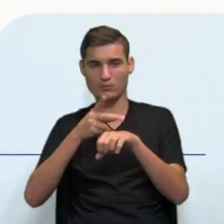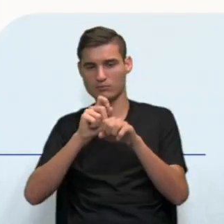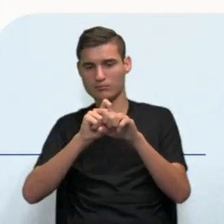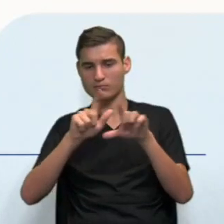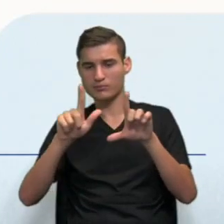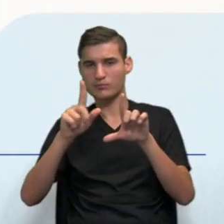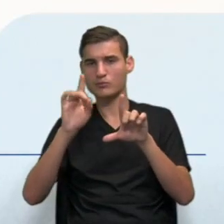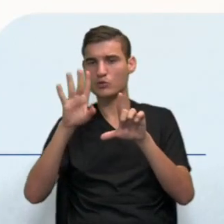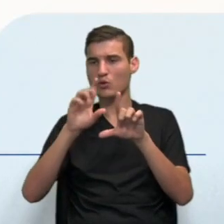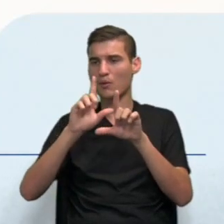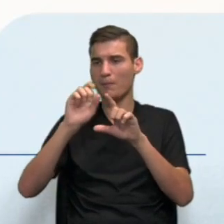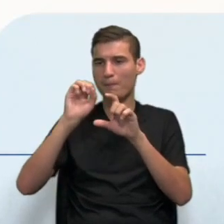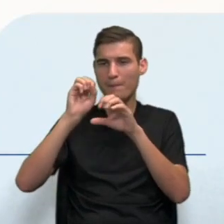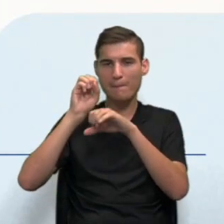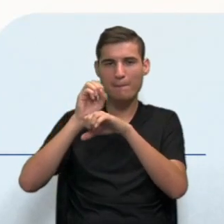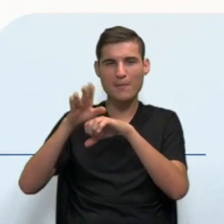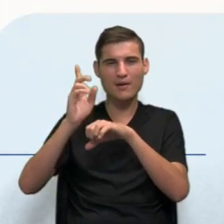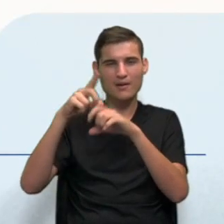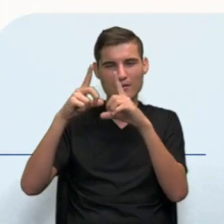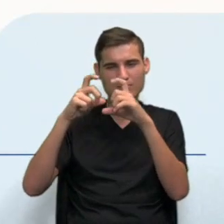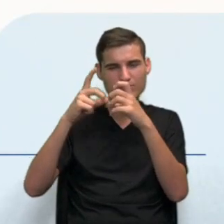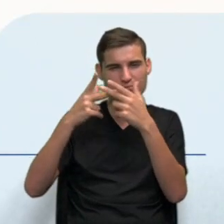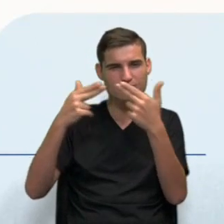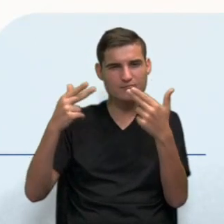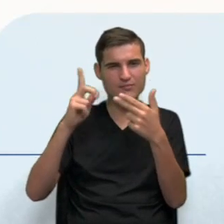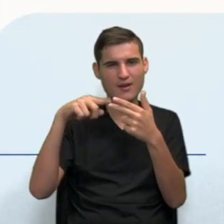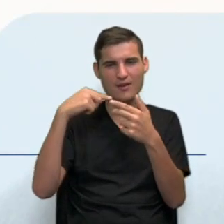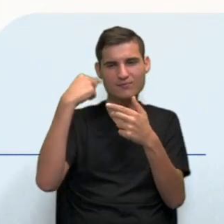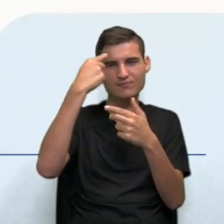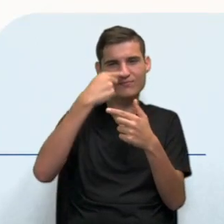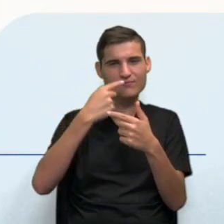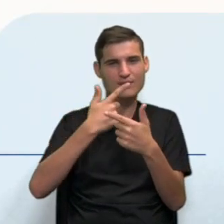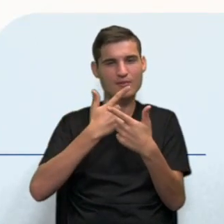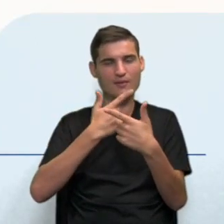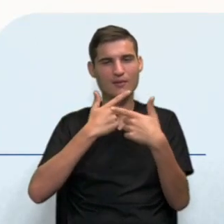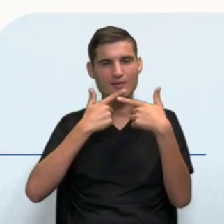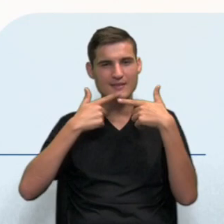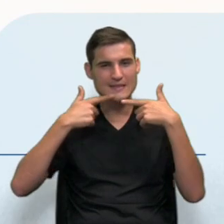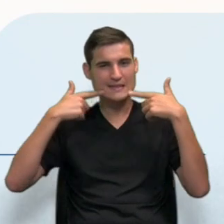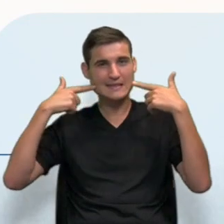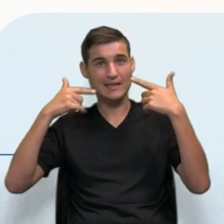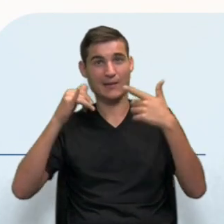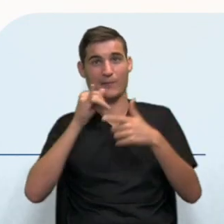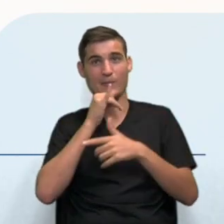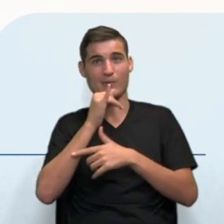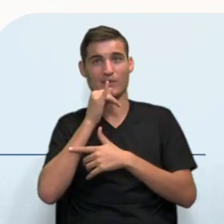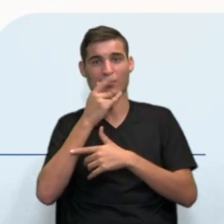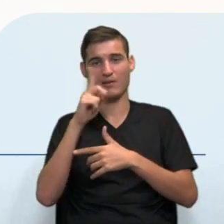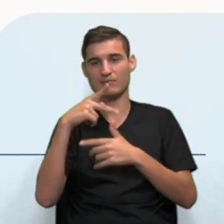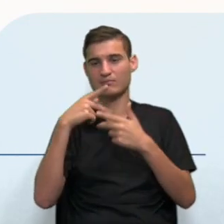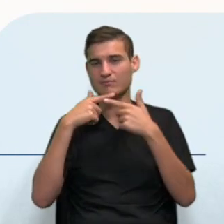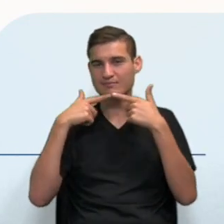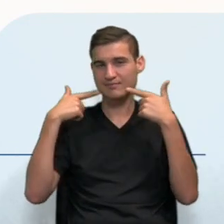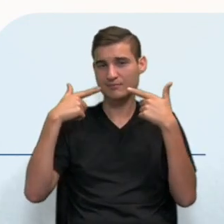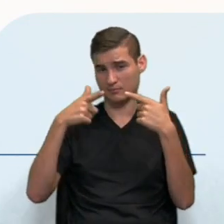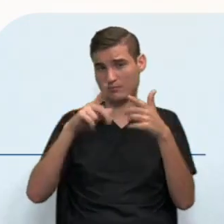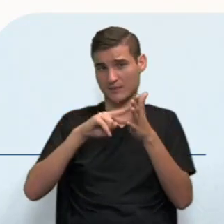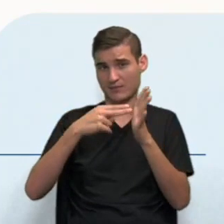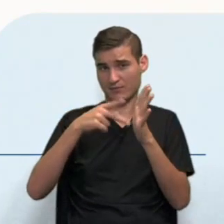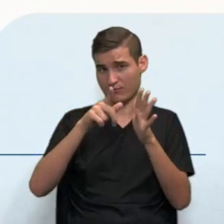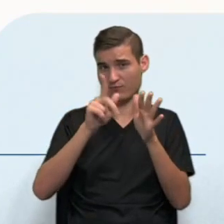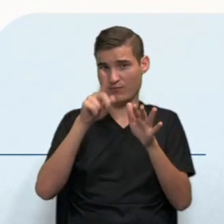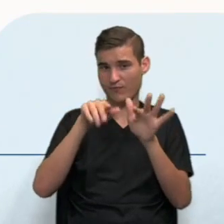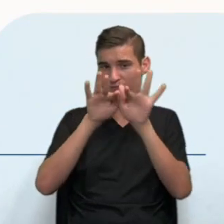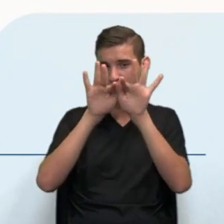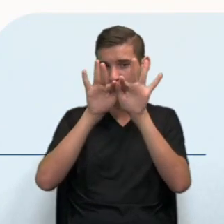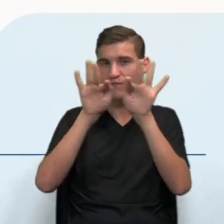um GIF. Então, se você mandar uma cara feliz, o que isso significa? Que você está feliz. Ou pelo menos